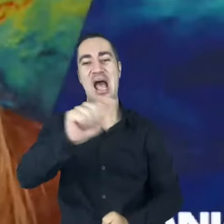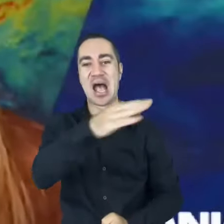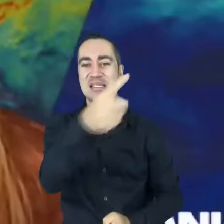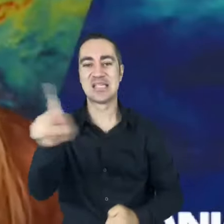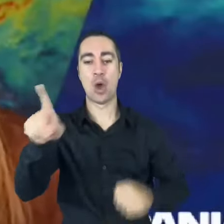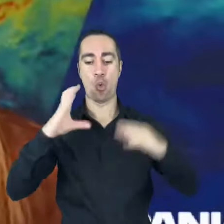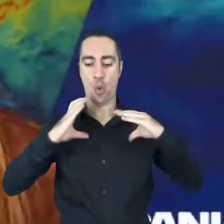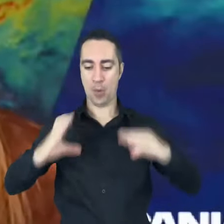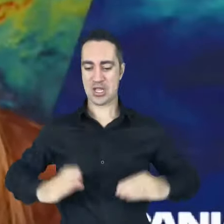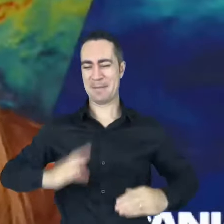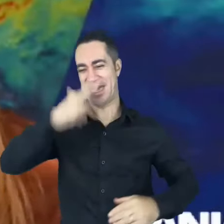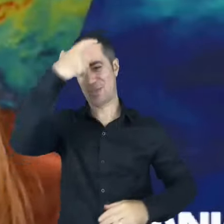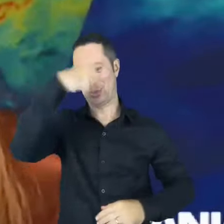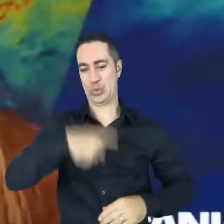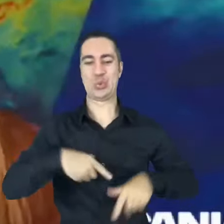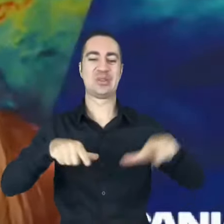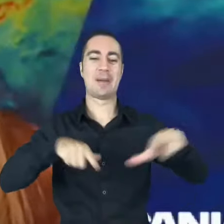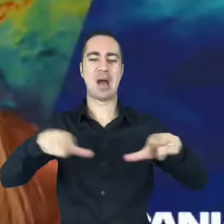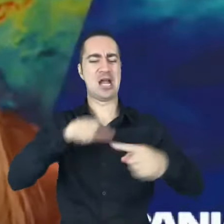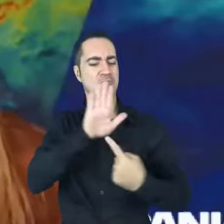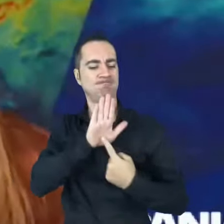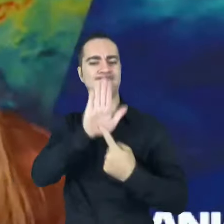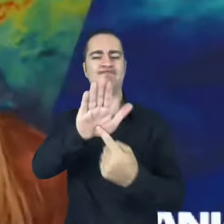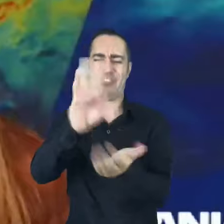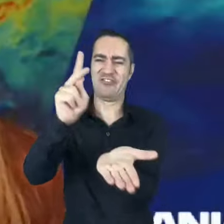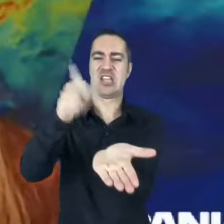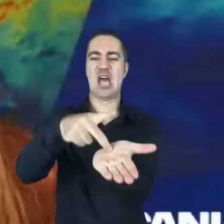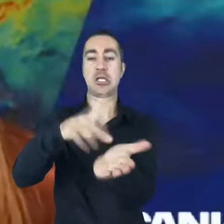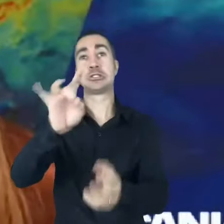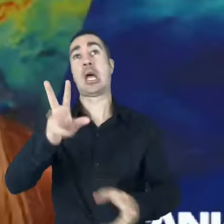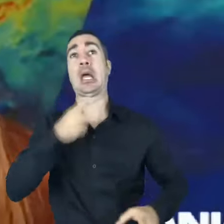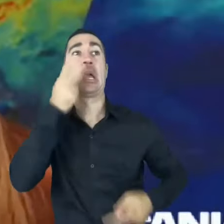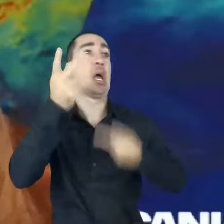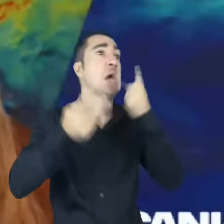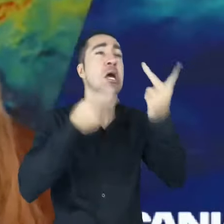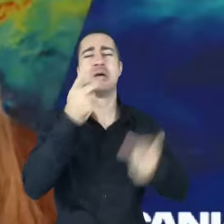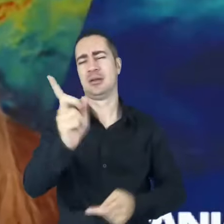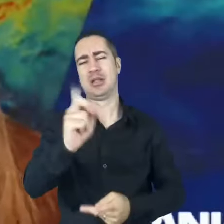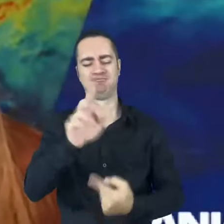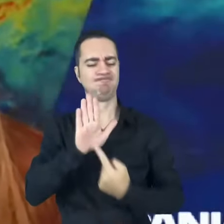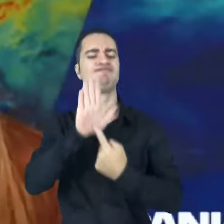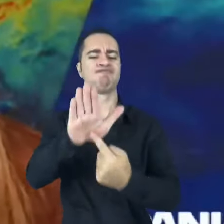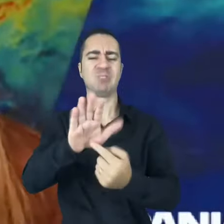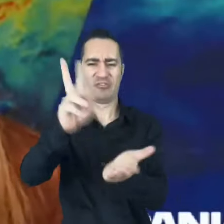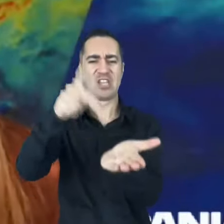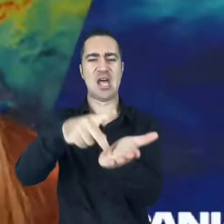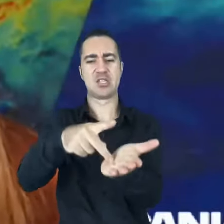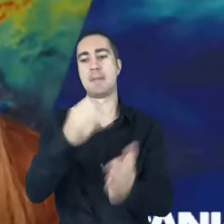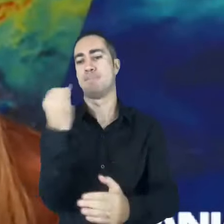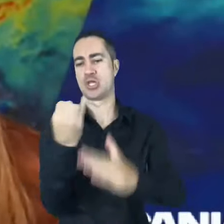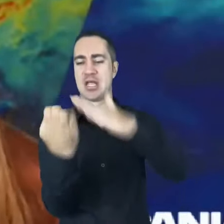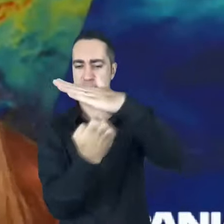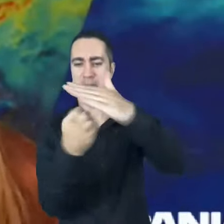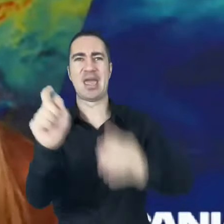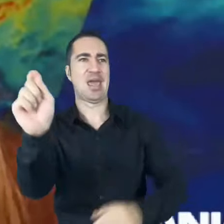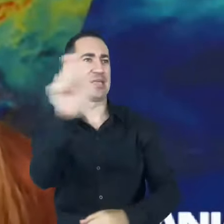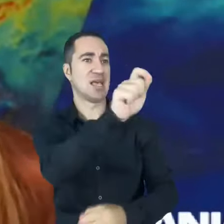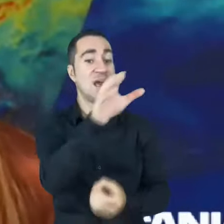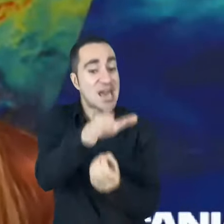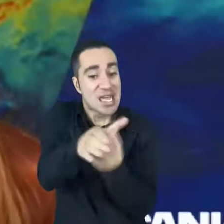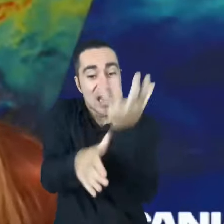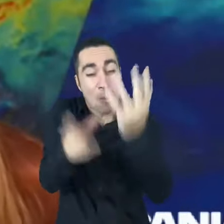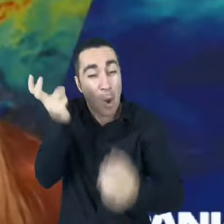vai ser refletido. Provavelmente é o ponto inicial mais importante, criar uma cultura